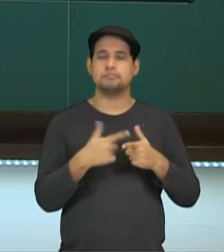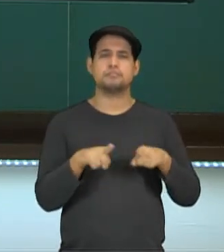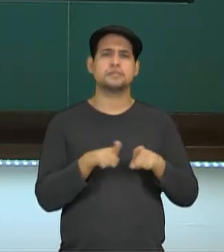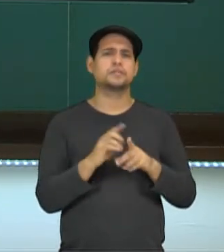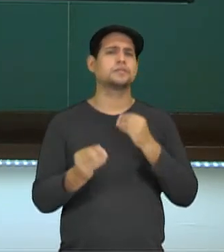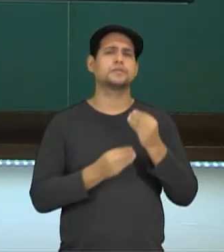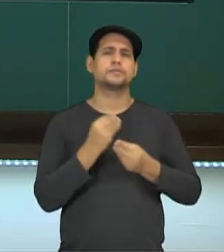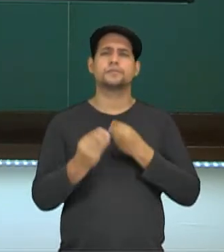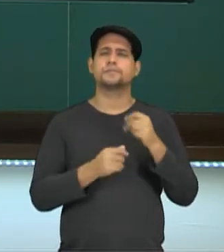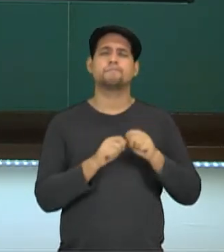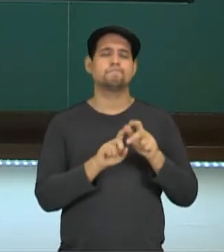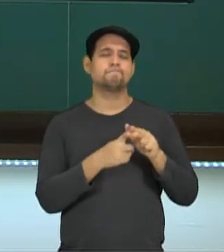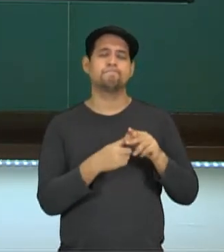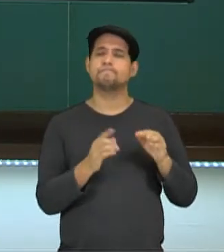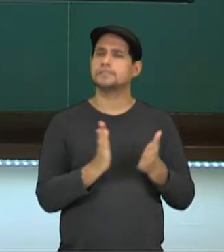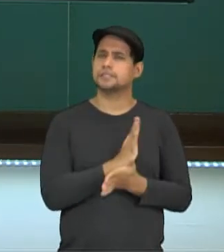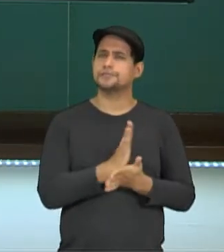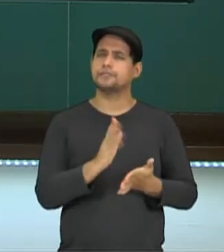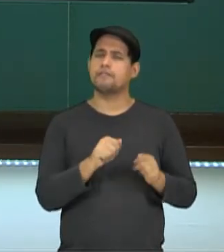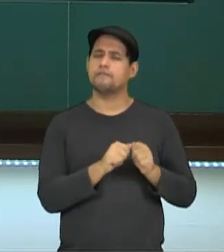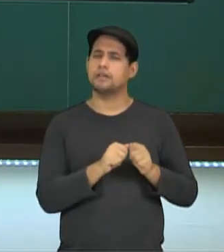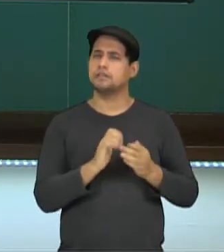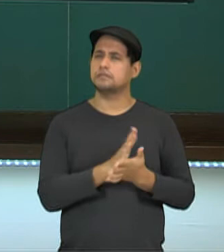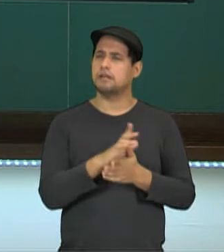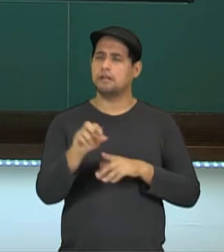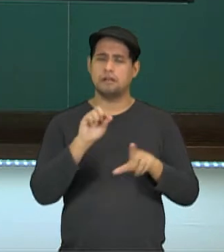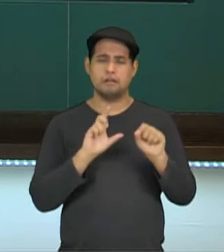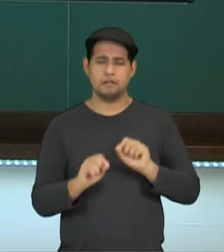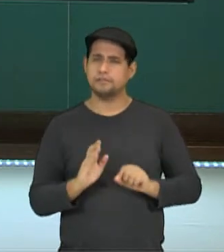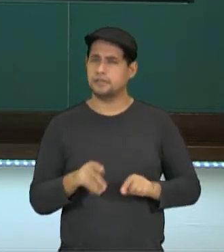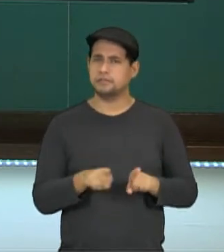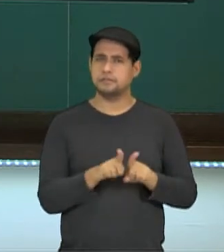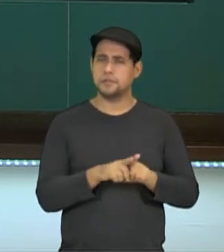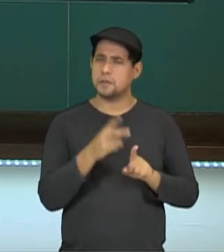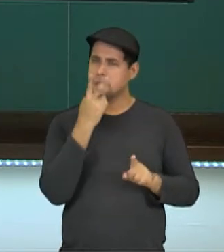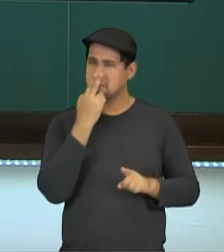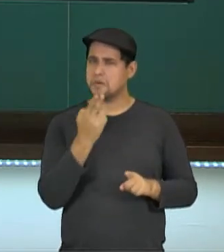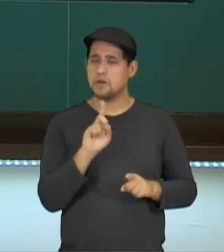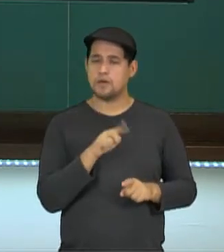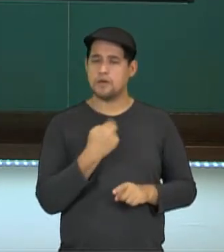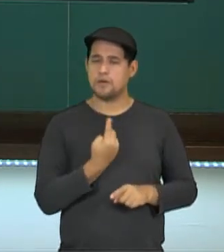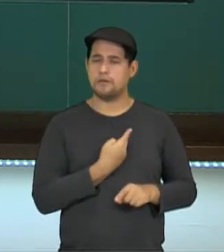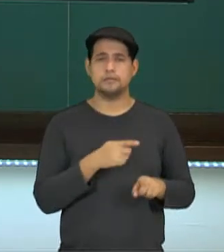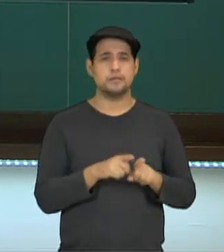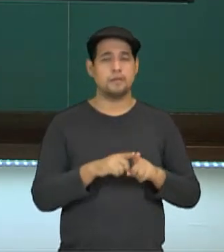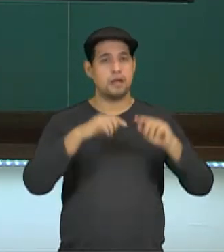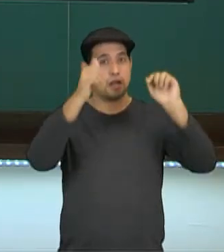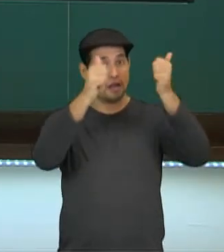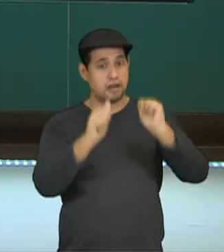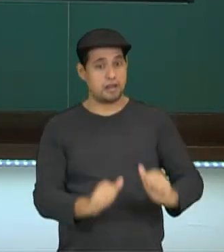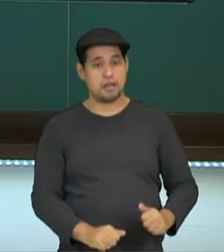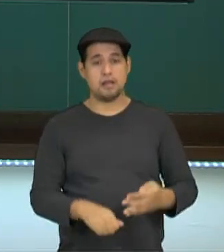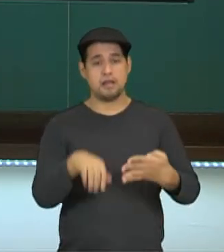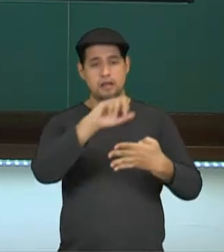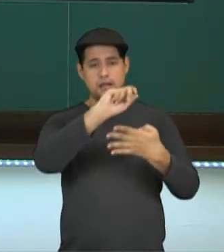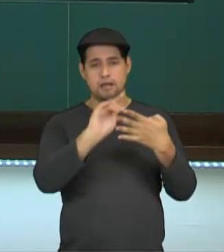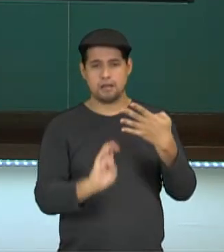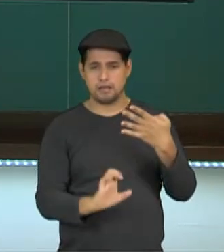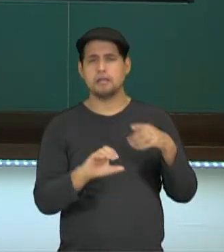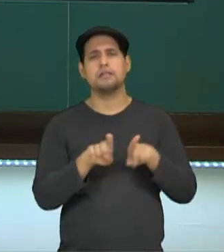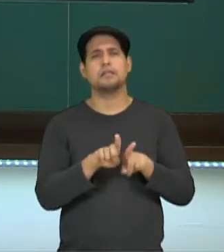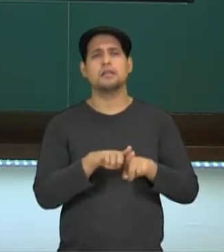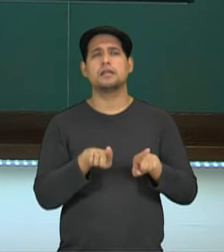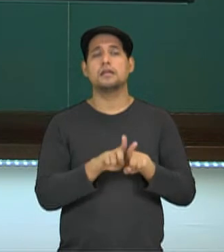como a gente pode resolver. Se alguém já resolveu, já tomou uma decisão parecida com a nossa, analisar as alternativas